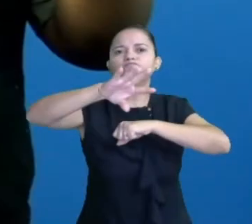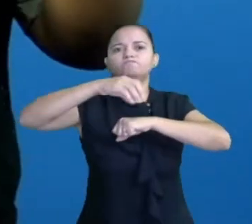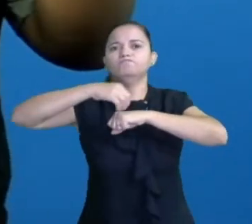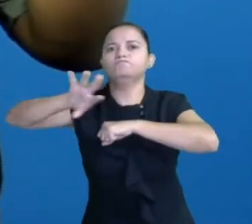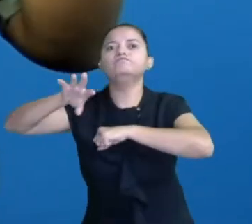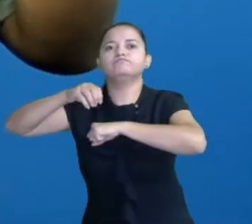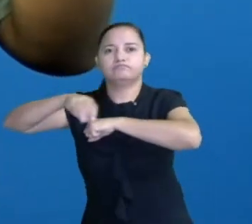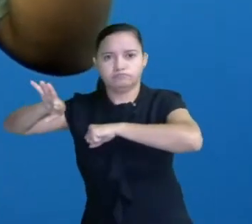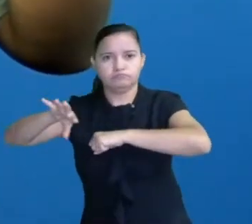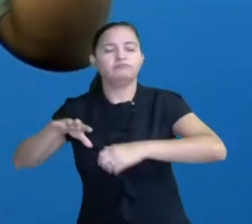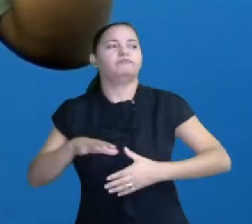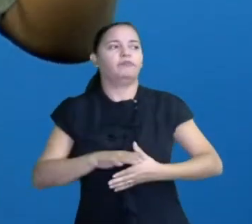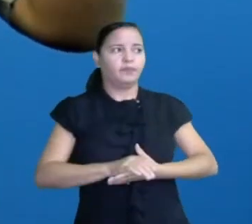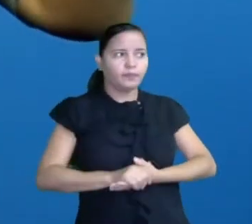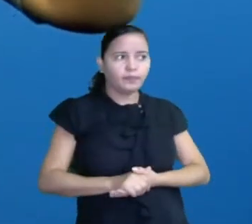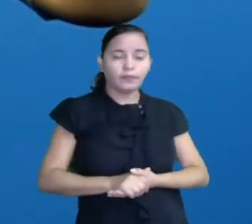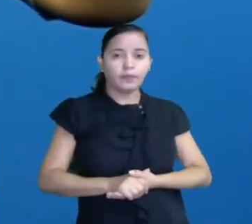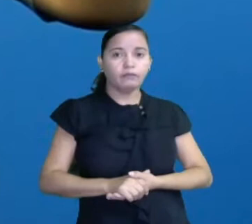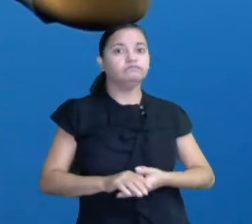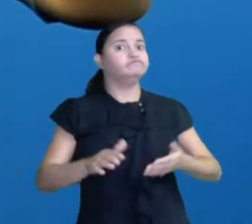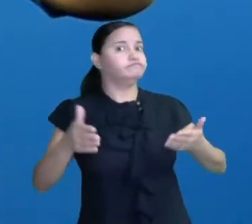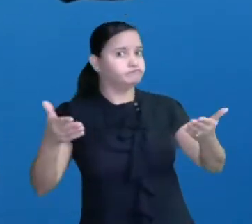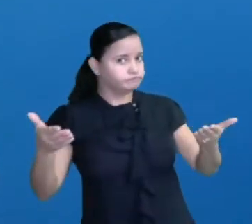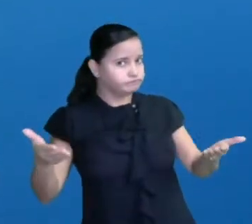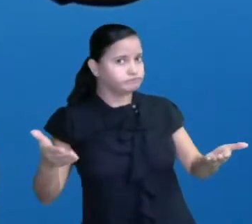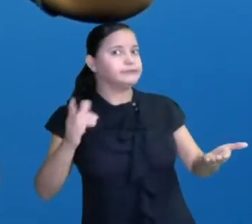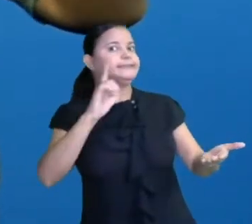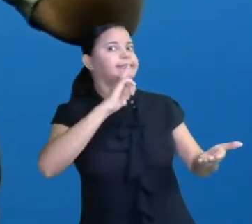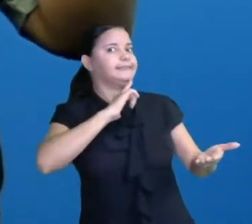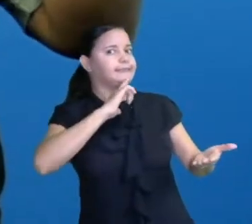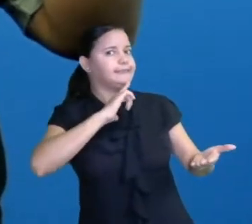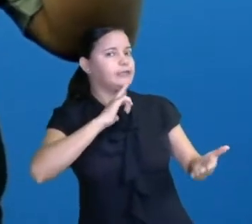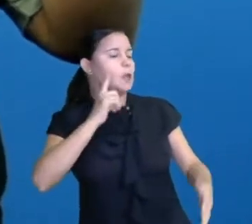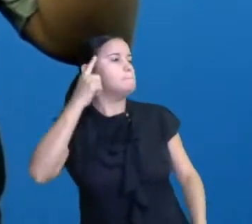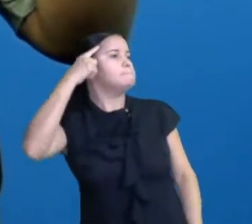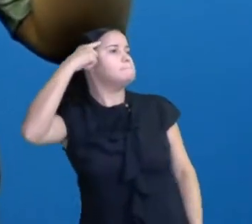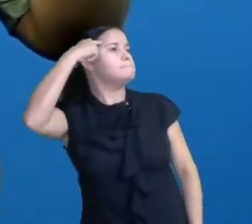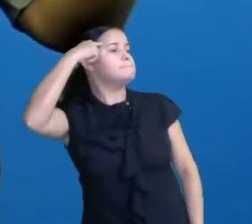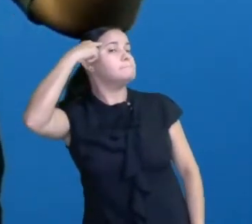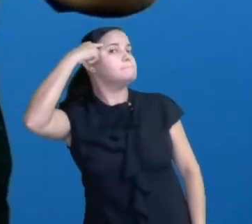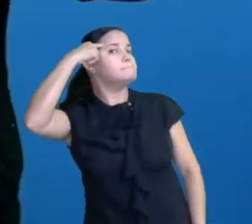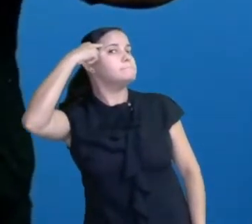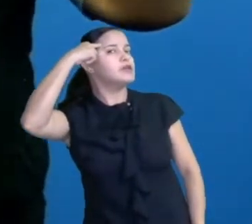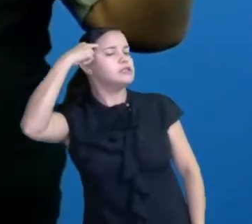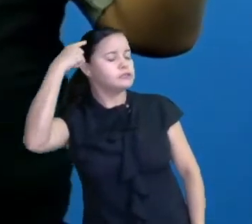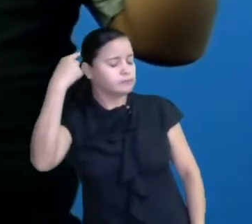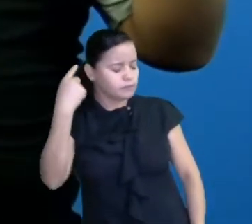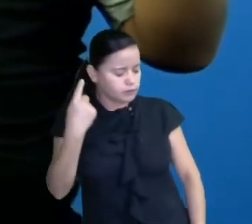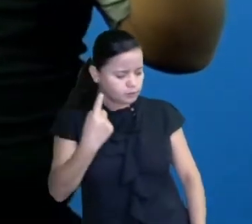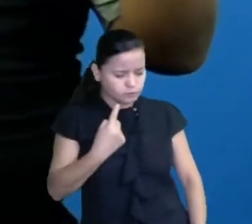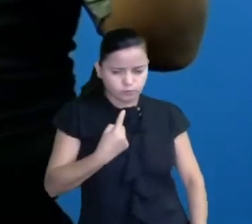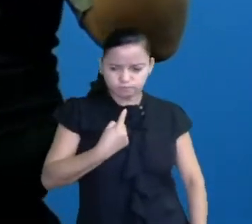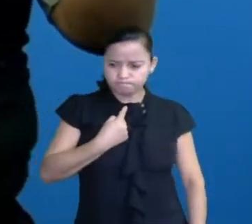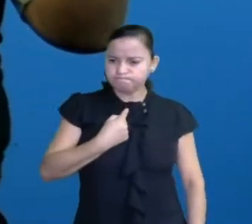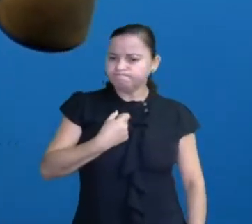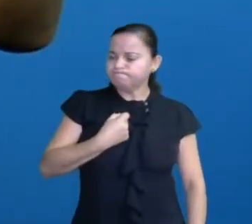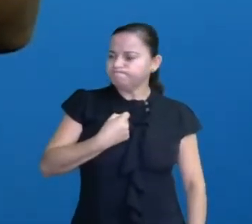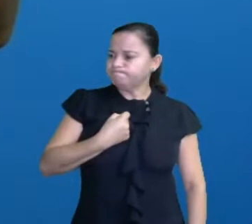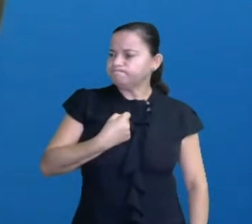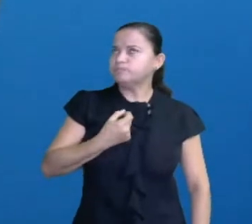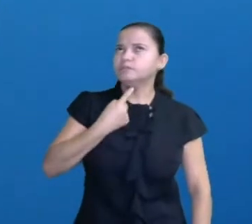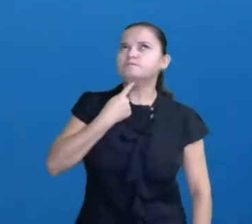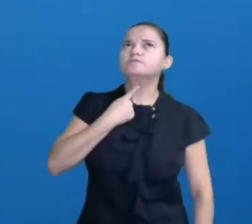Então, nada mais é que o criador, aquele que tem o pensamento, né? Ele tem um pensamento e ele